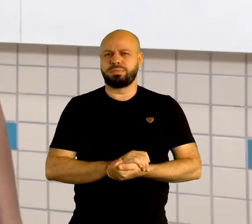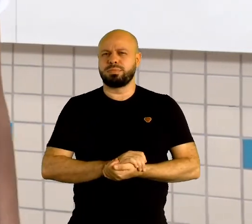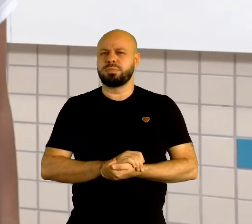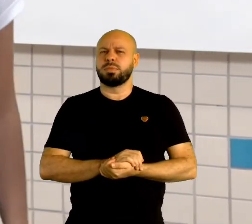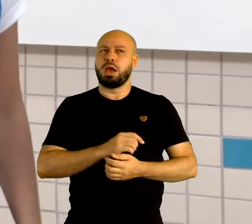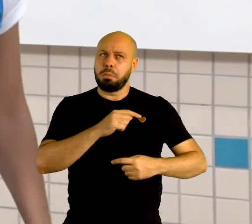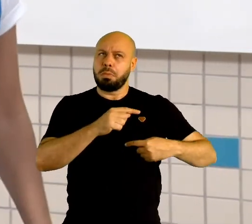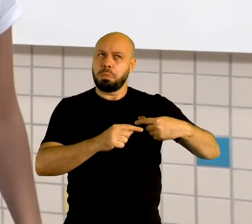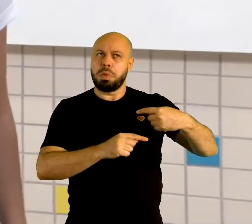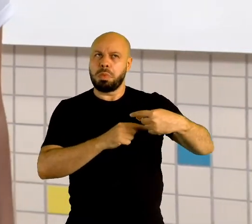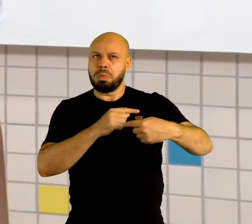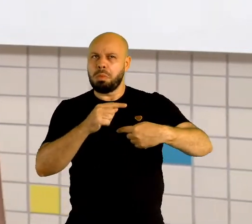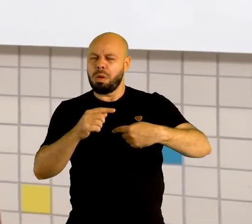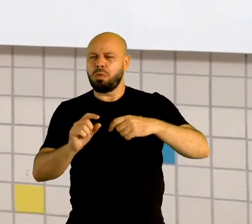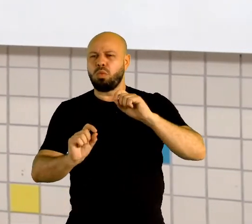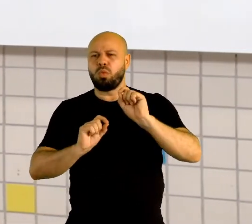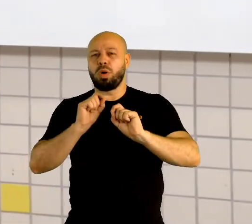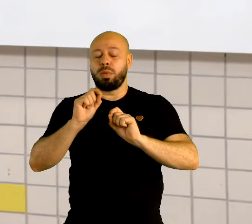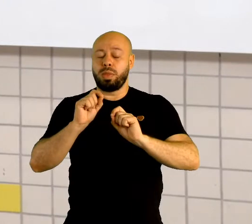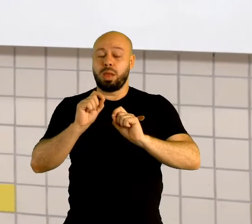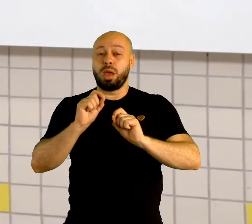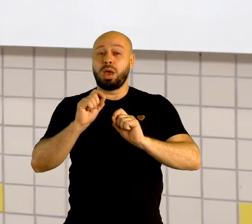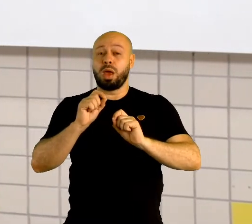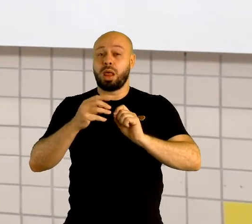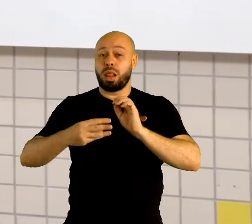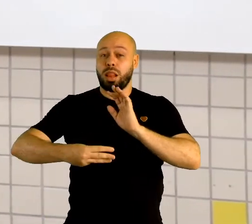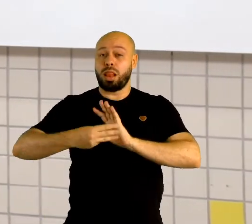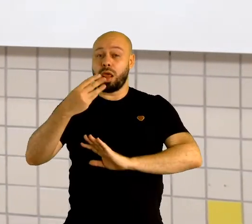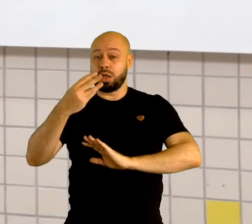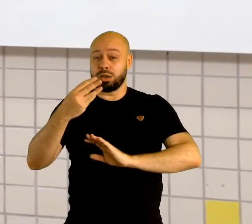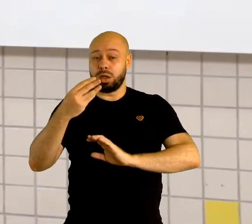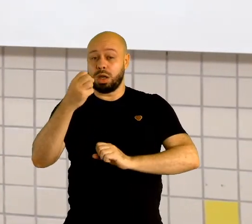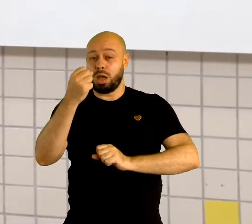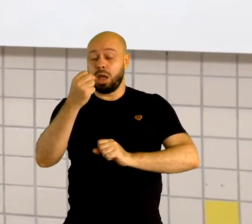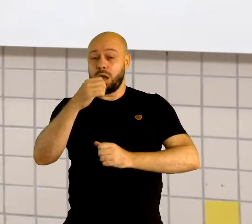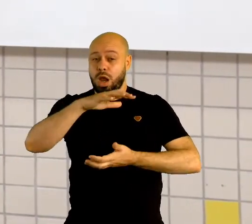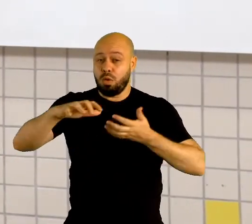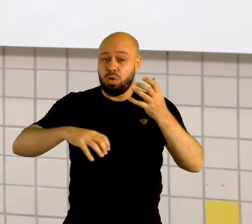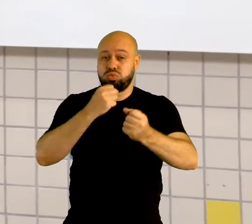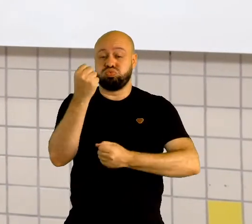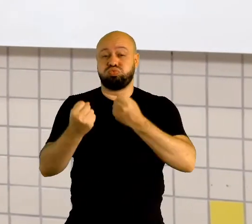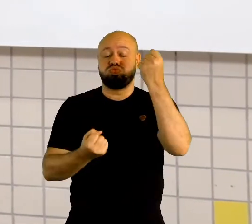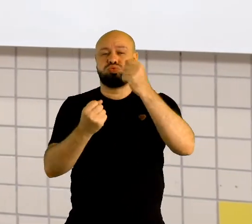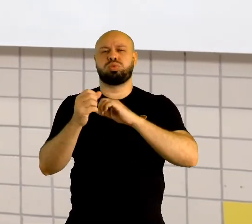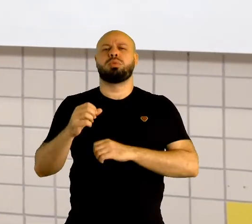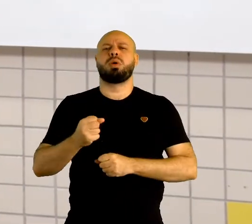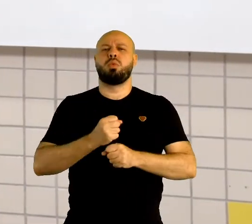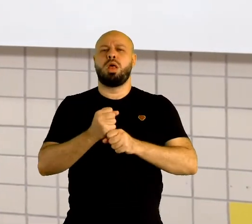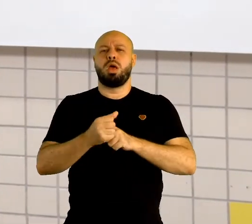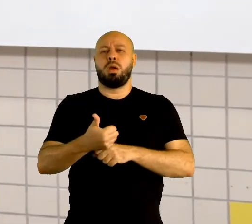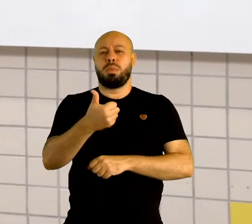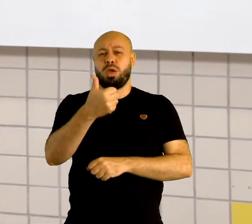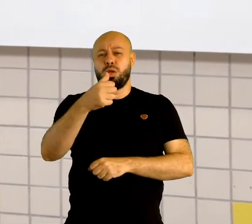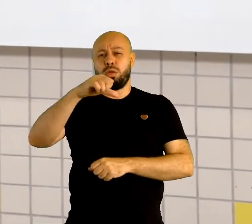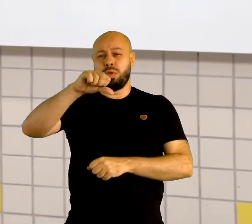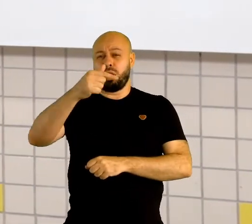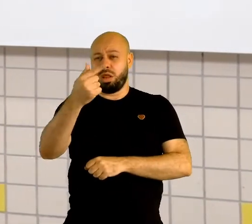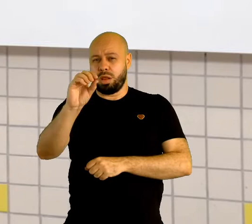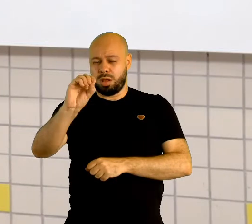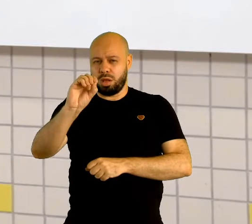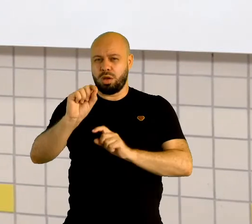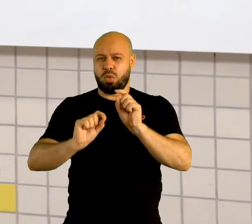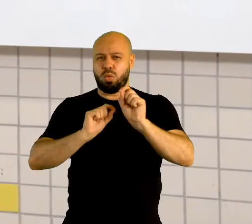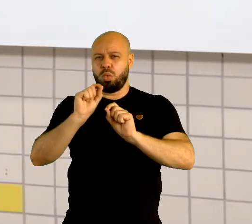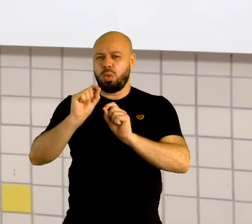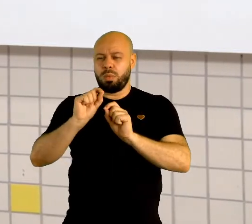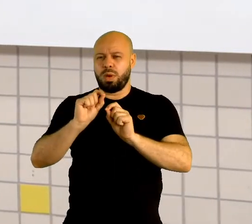aí aconteceu a terceira revolução industrial, que aconteceu em 1970. Ela ficou conhecida